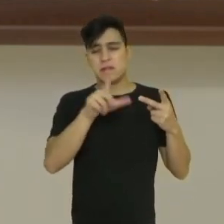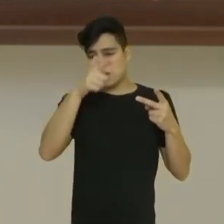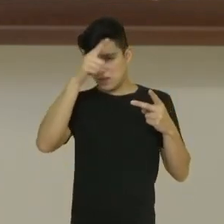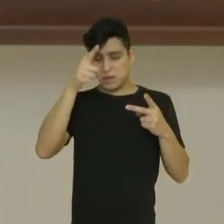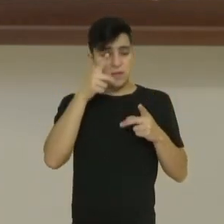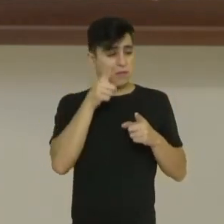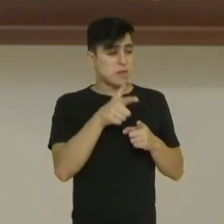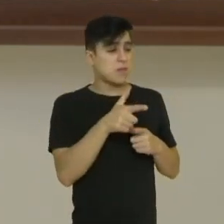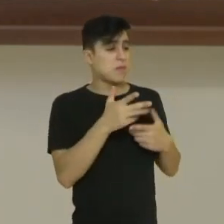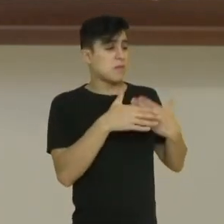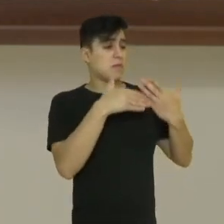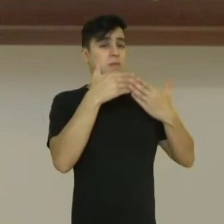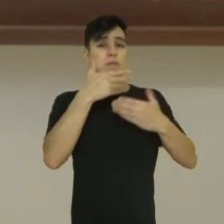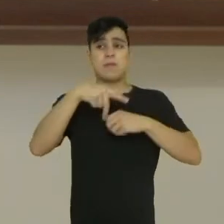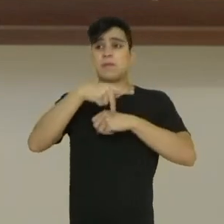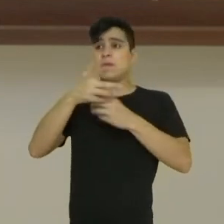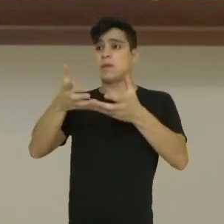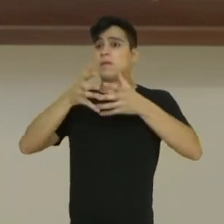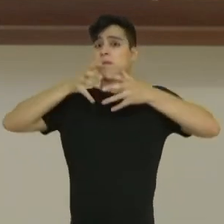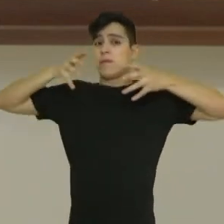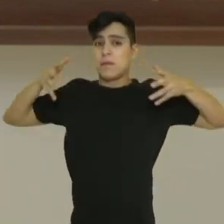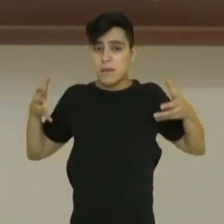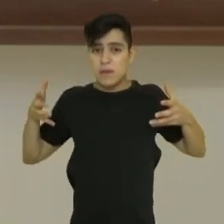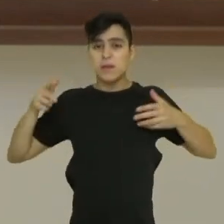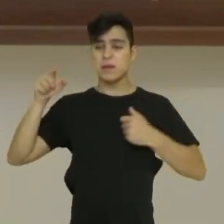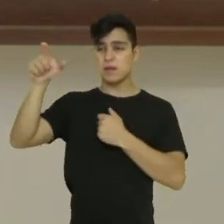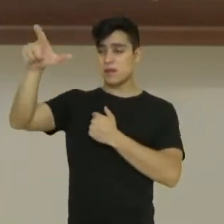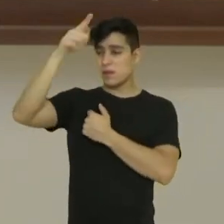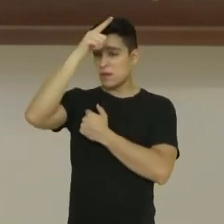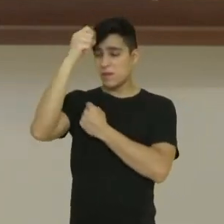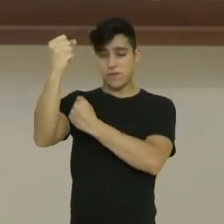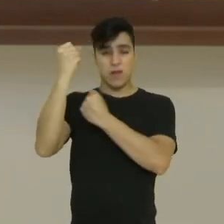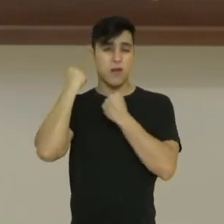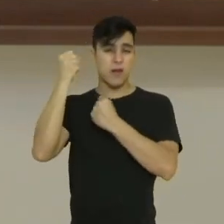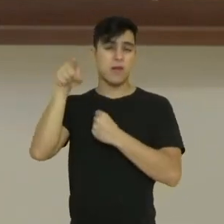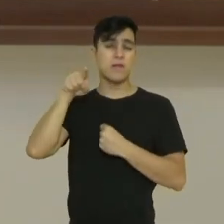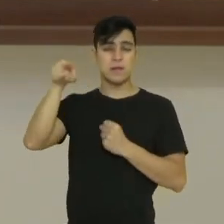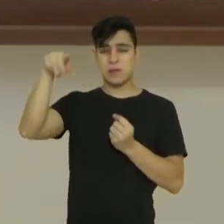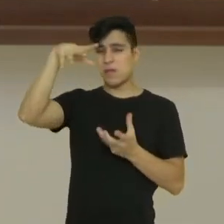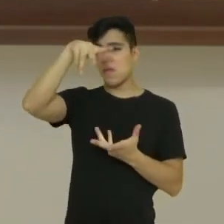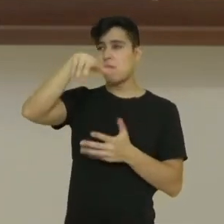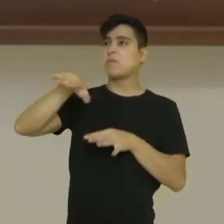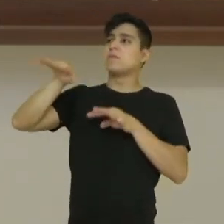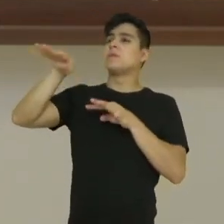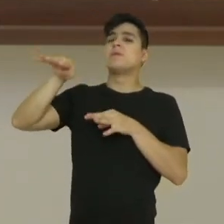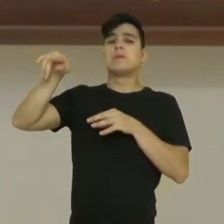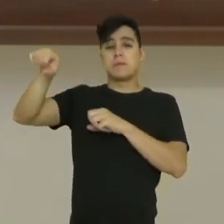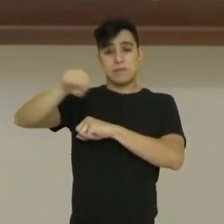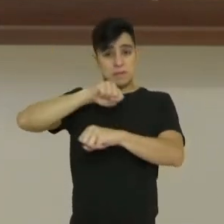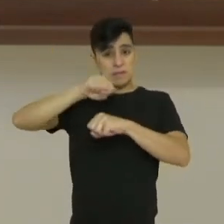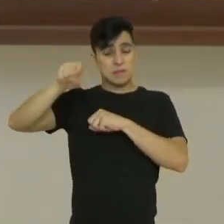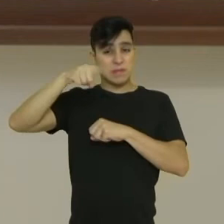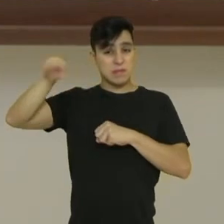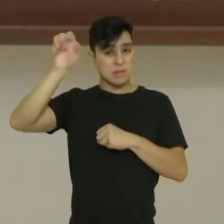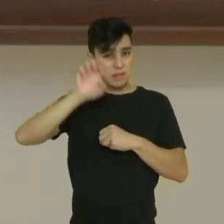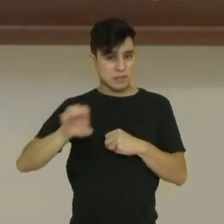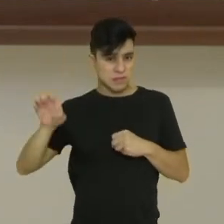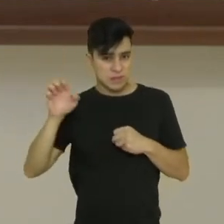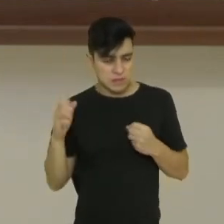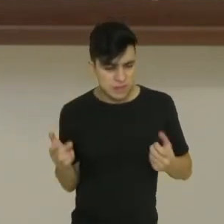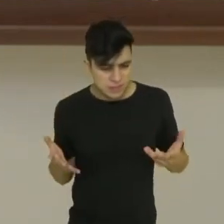por exemplo, já queria se tornar um império maior. Era uma das maiores potências do mundo e as maiores potências da Europa. Então